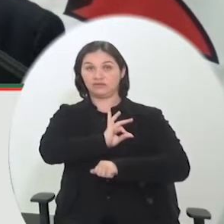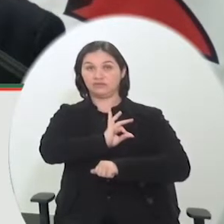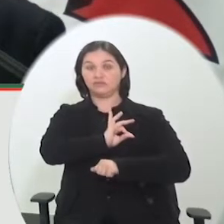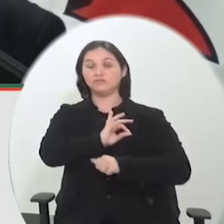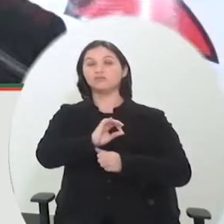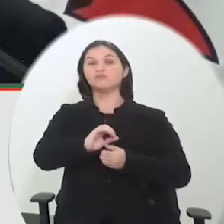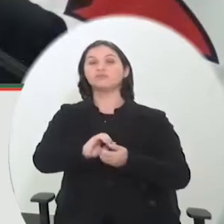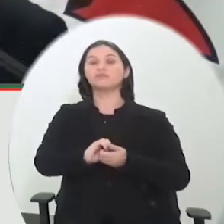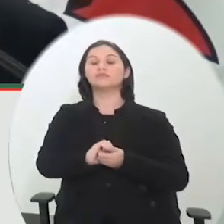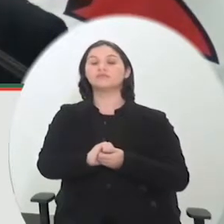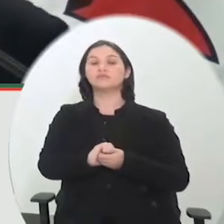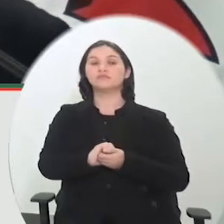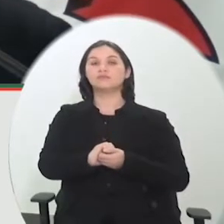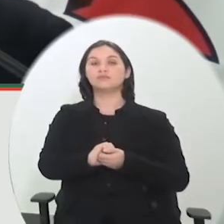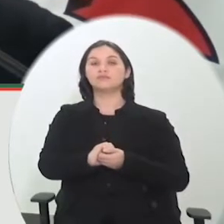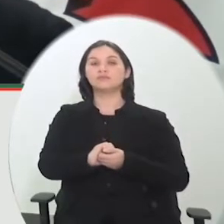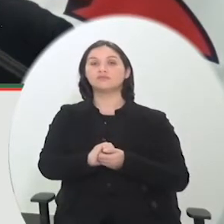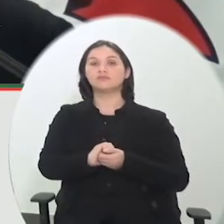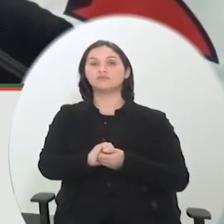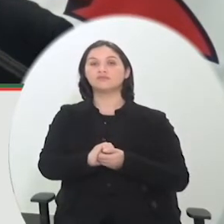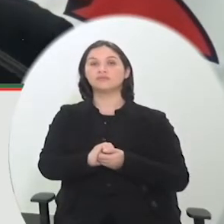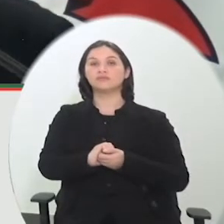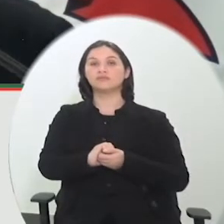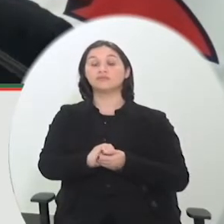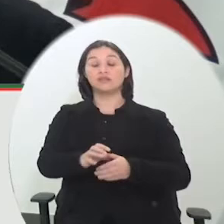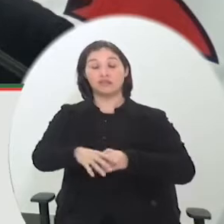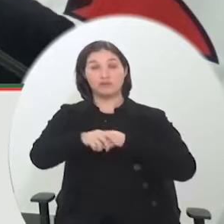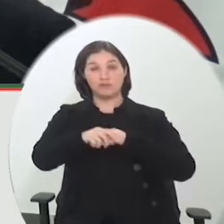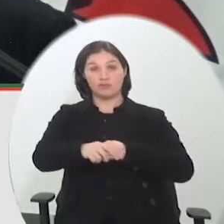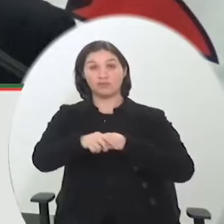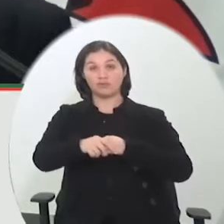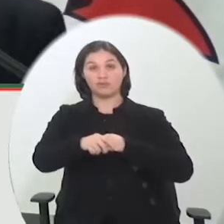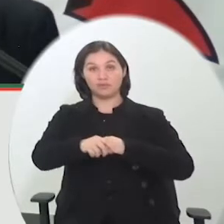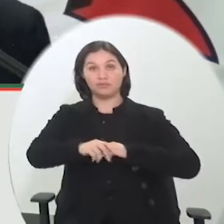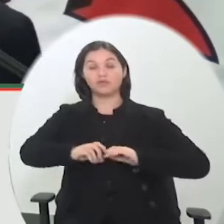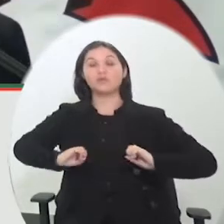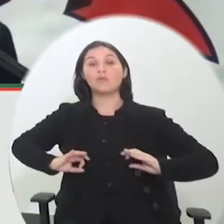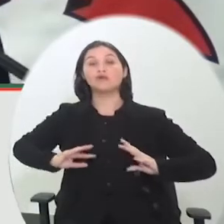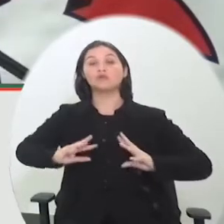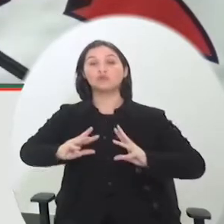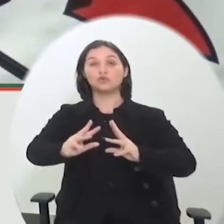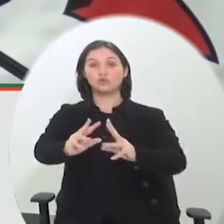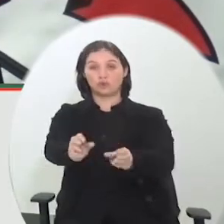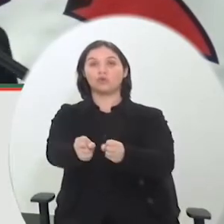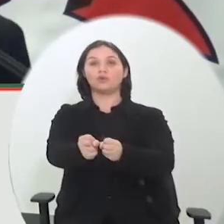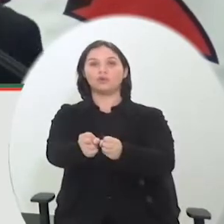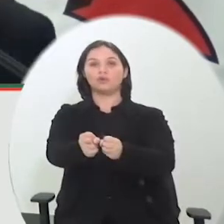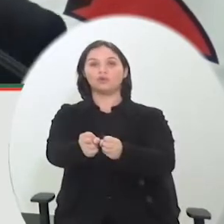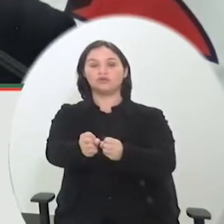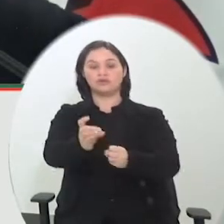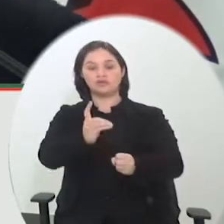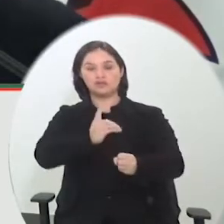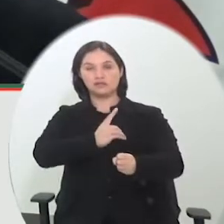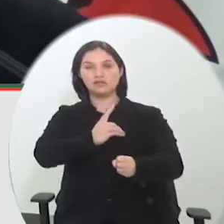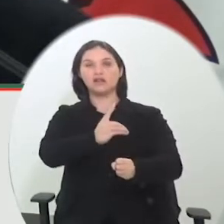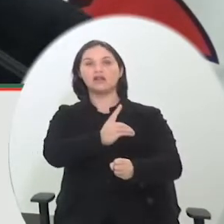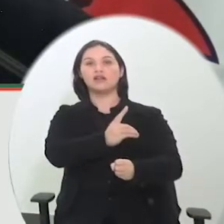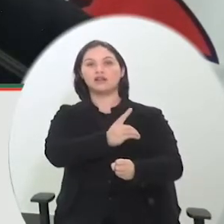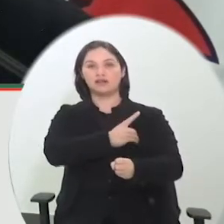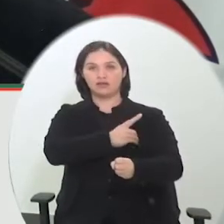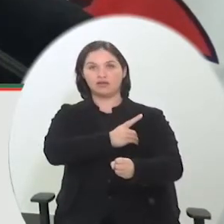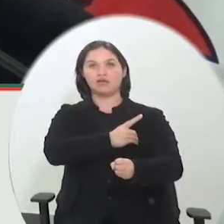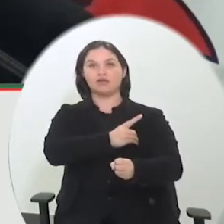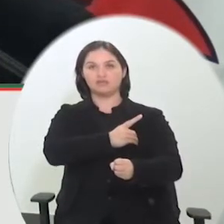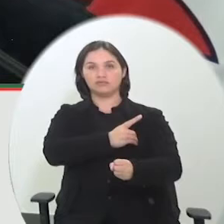quem, de ambos, eu saúdo a todos os senhores delegados de polícia e delegadas